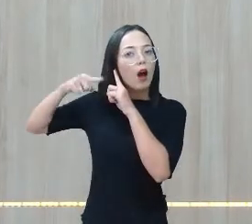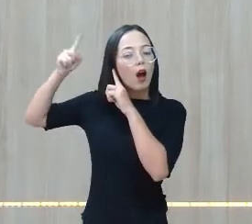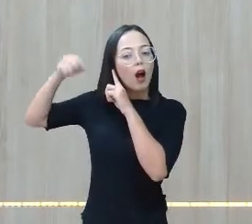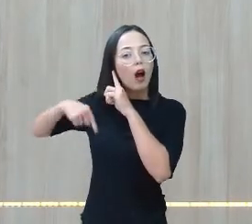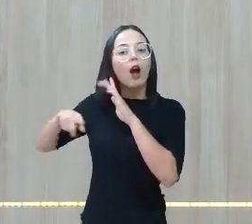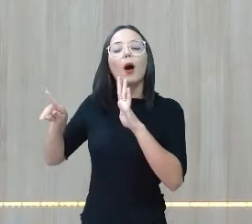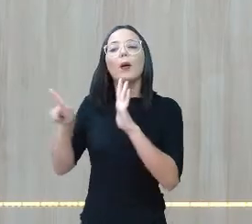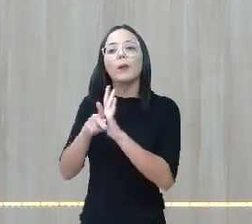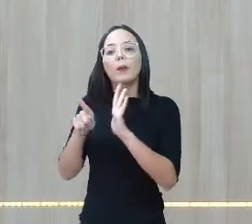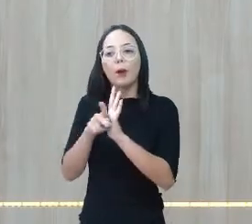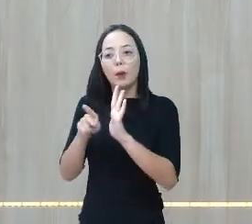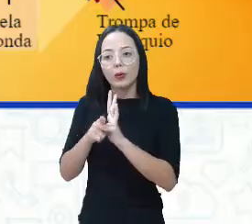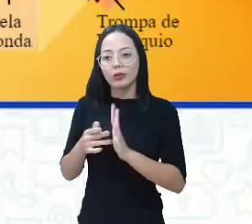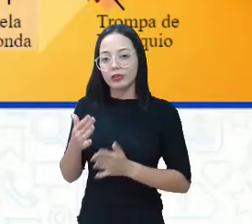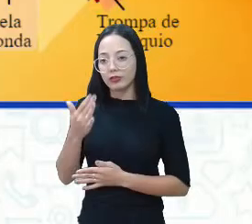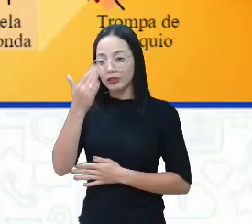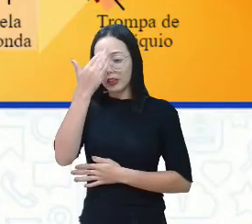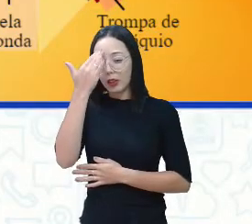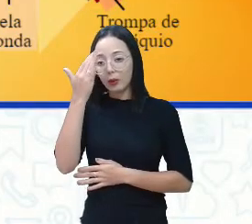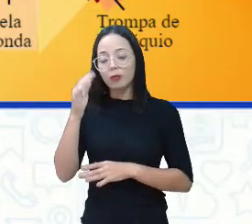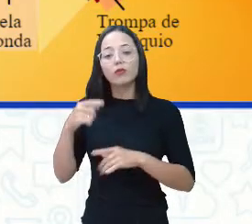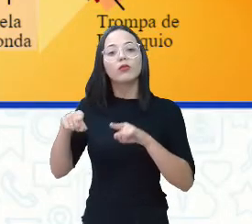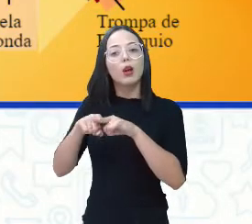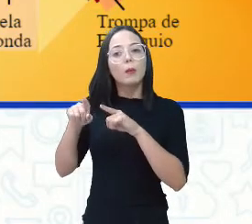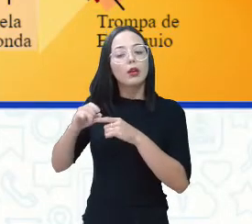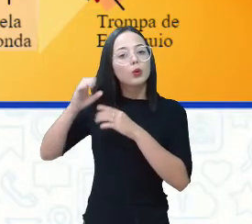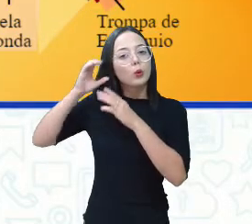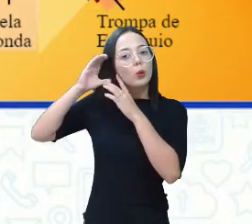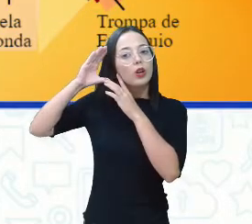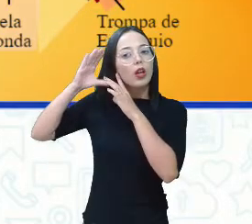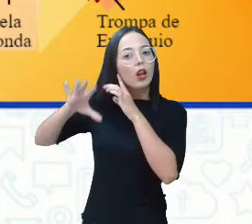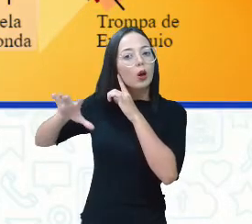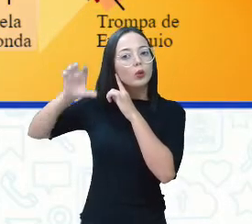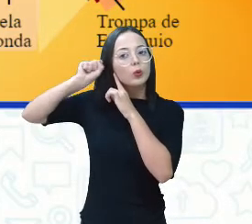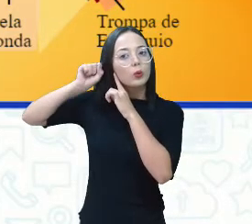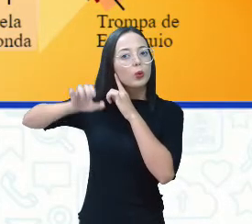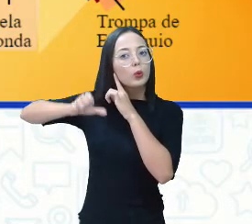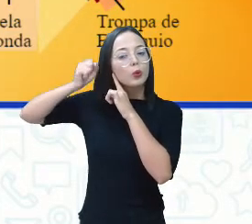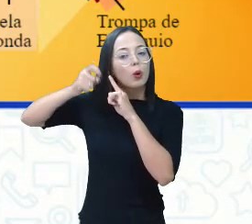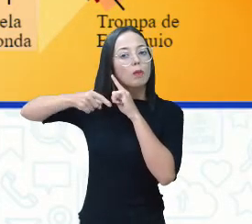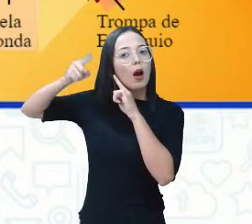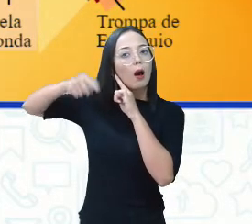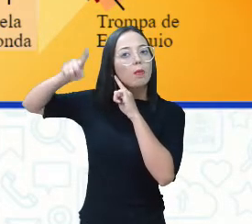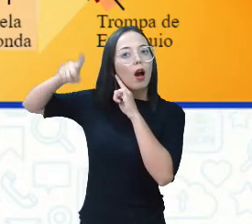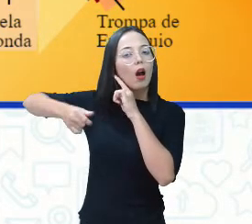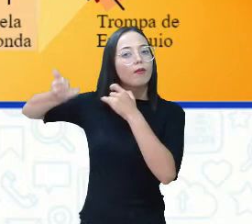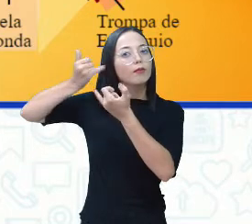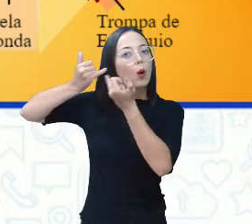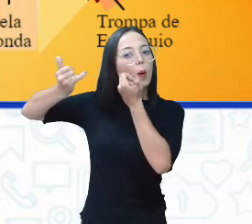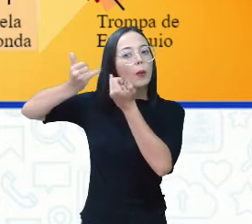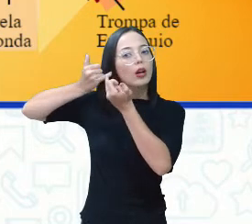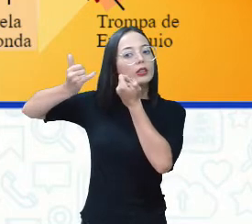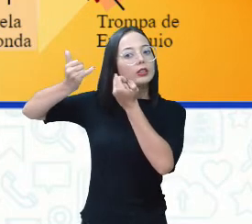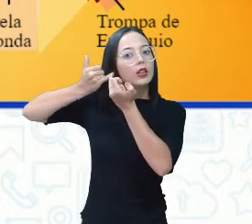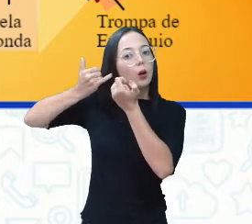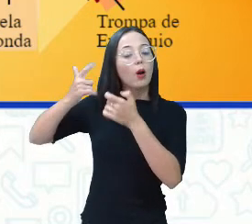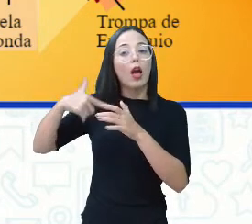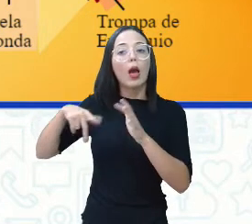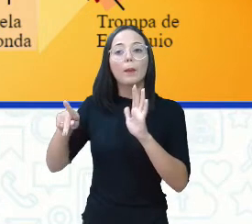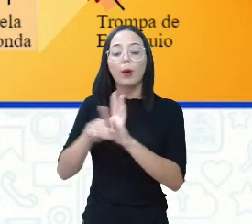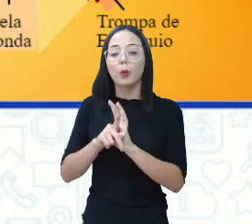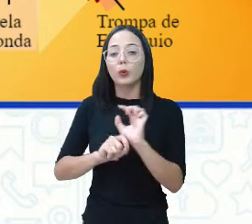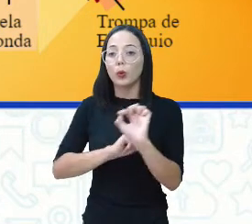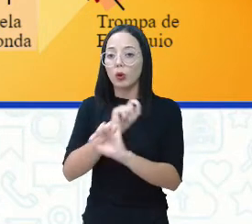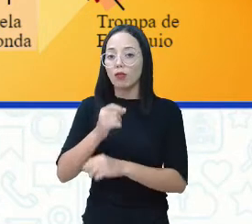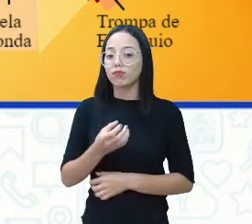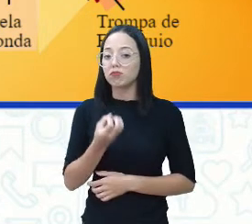foi propagado e aí a orelha tem a capacidade de captar essa informação. O formato é bem